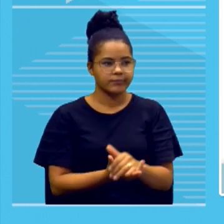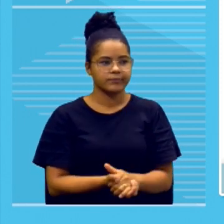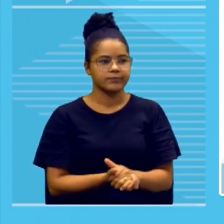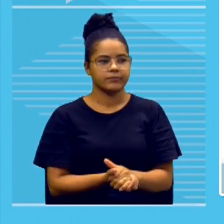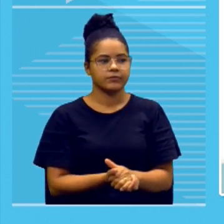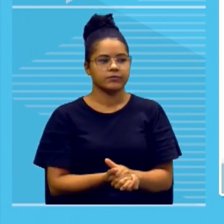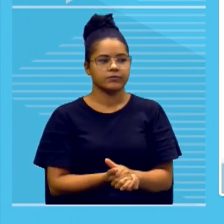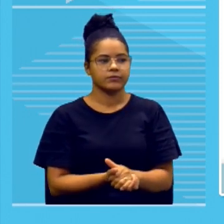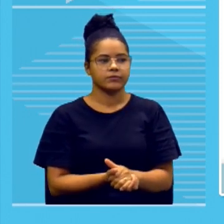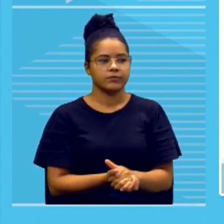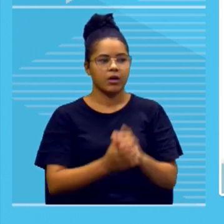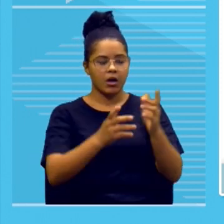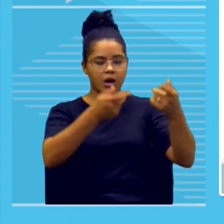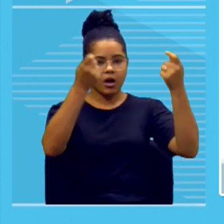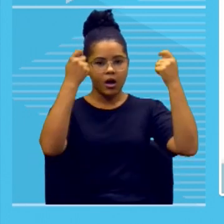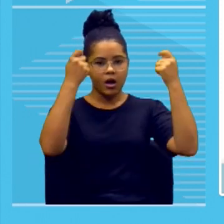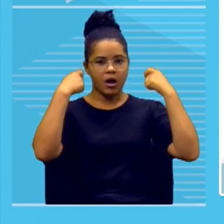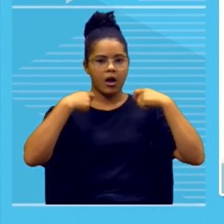tenho uma oração.